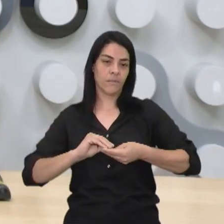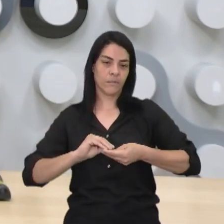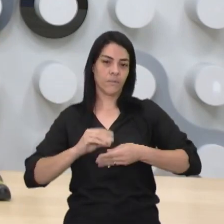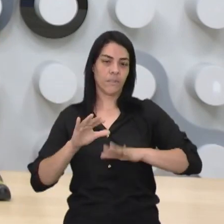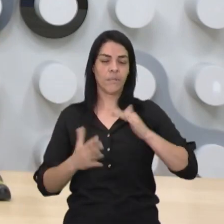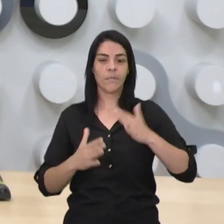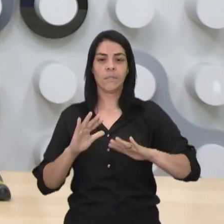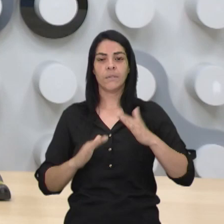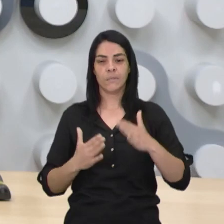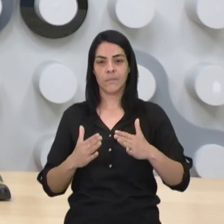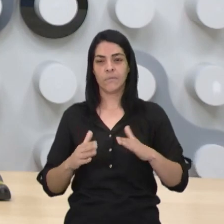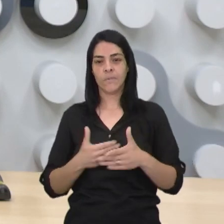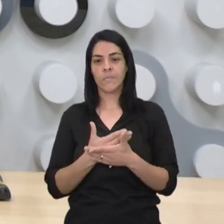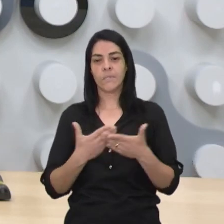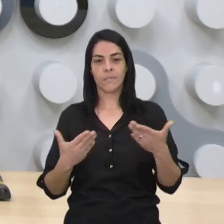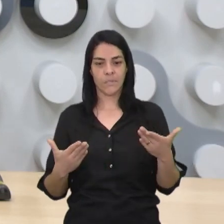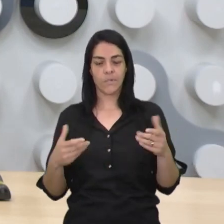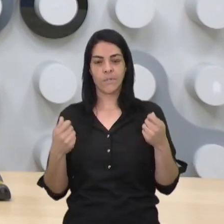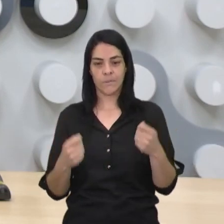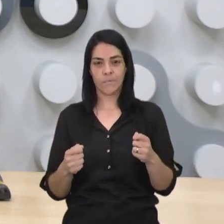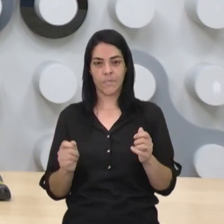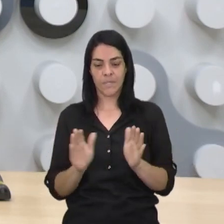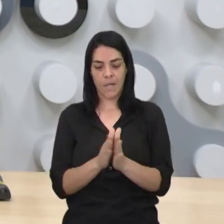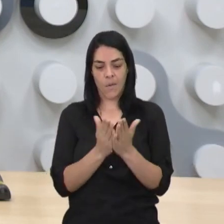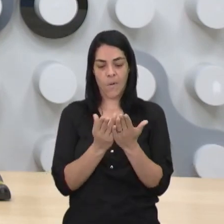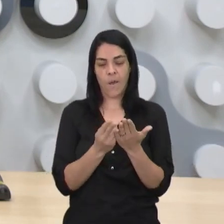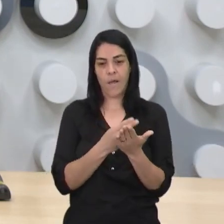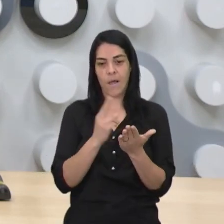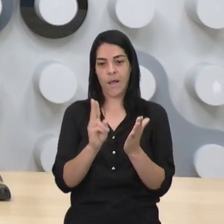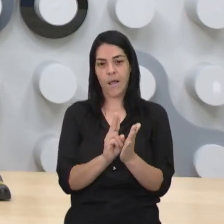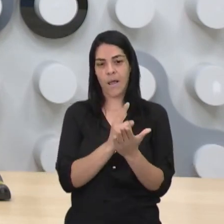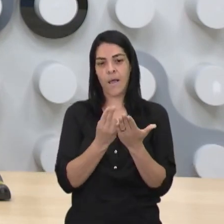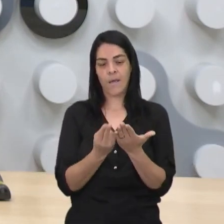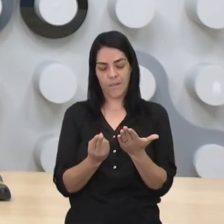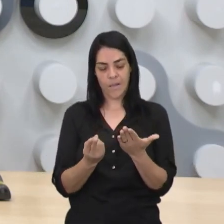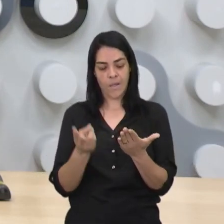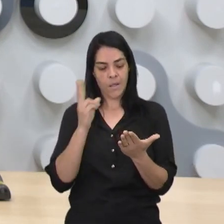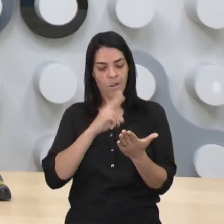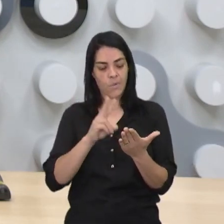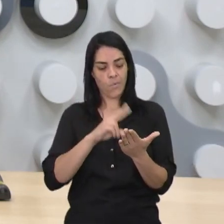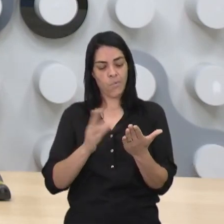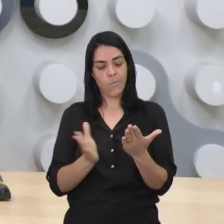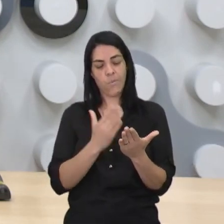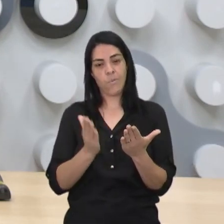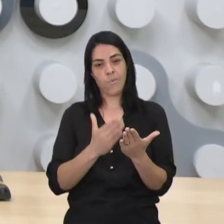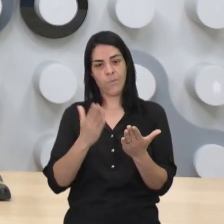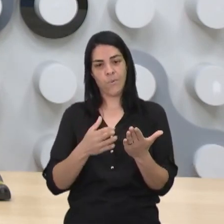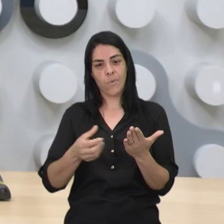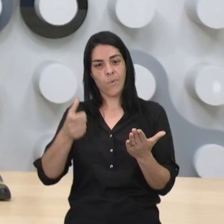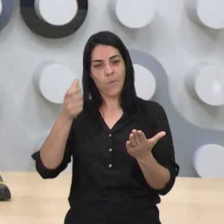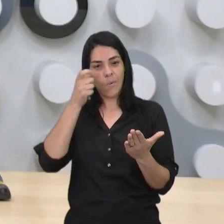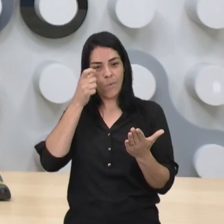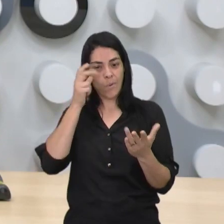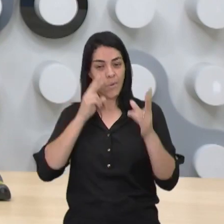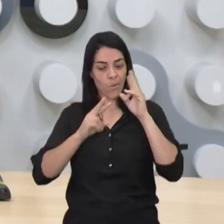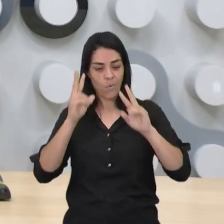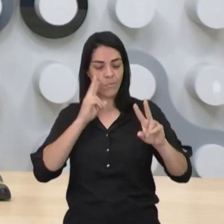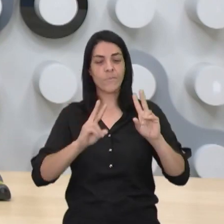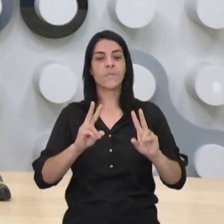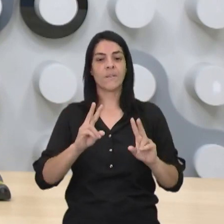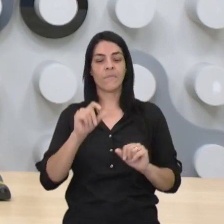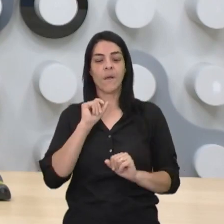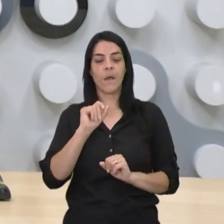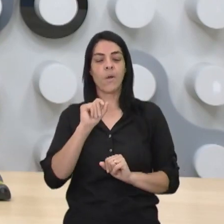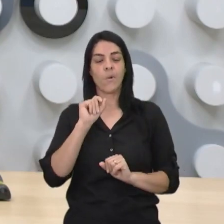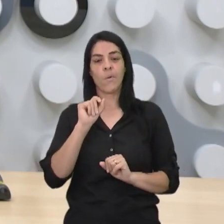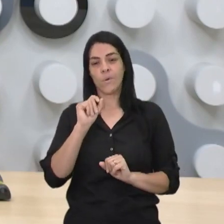muitas vezes, é bom a gente abrir o nosso caderno na atividade e observar o que foi falado durante aquele percurso. Então, olhar lá as